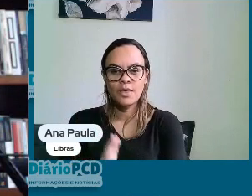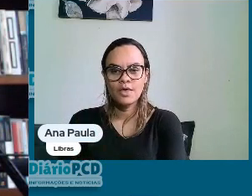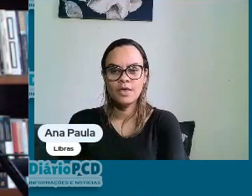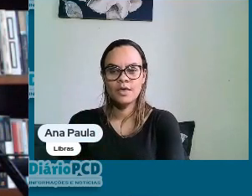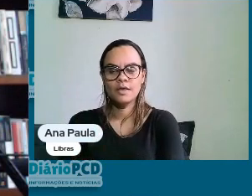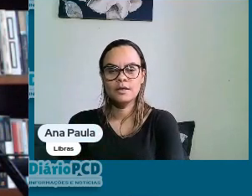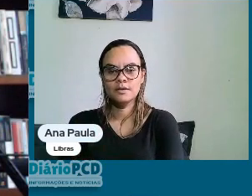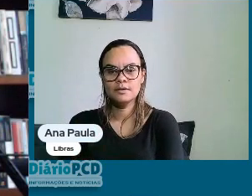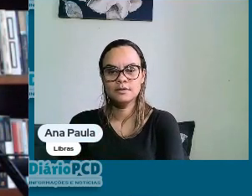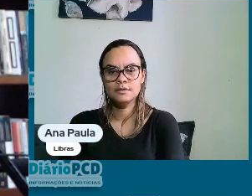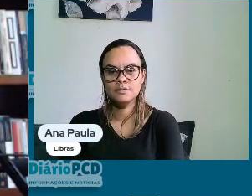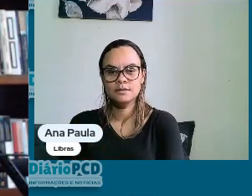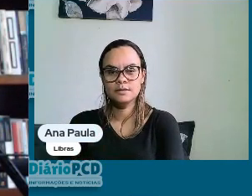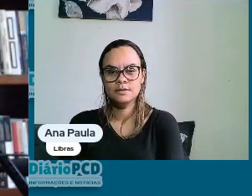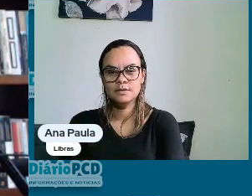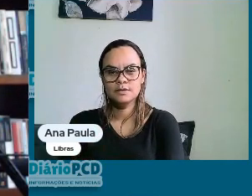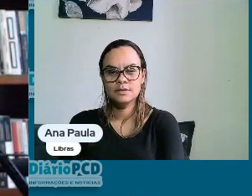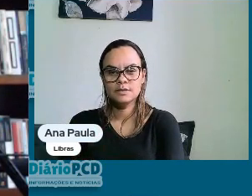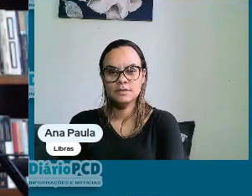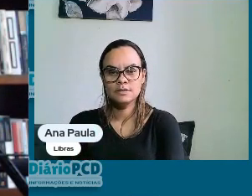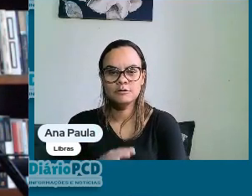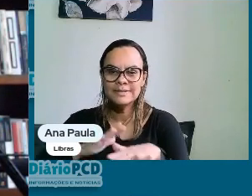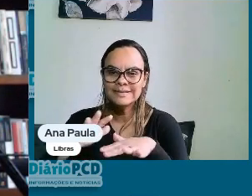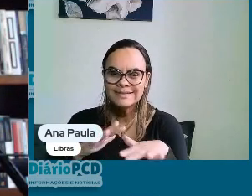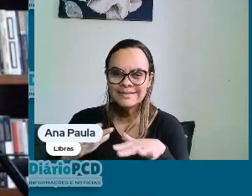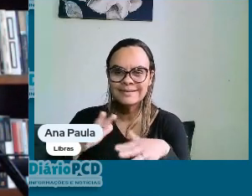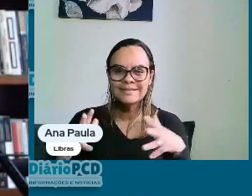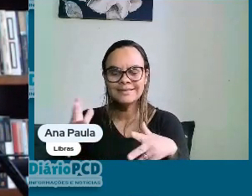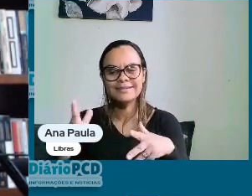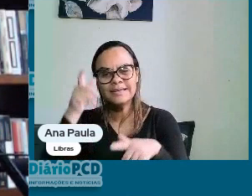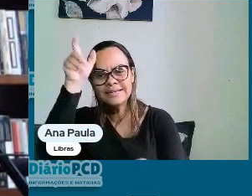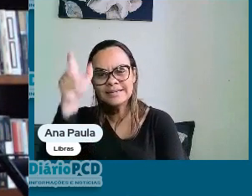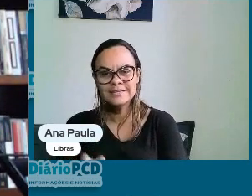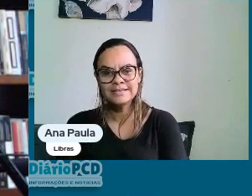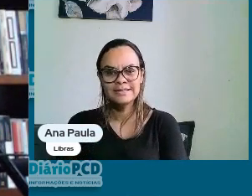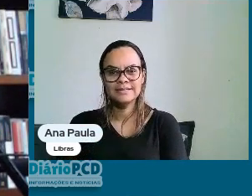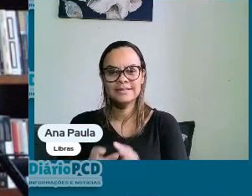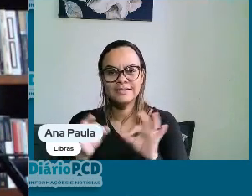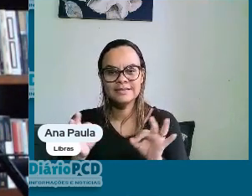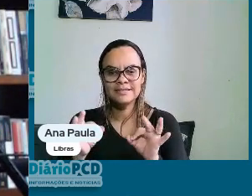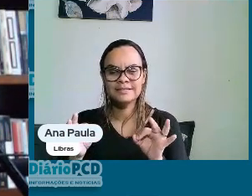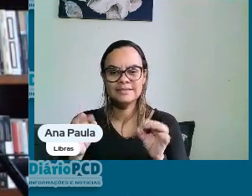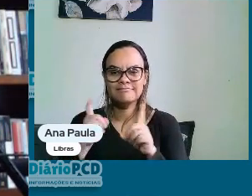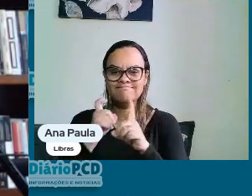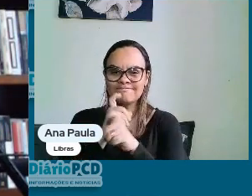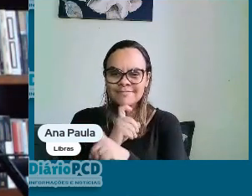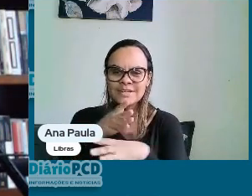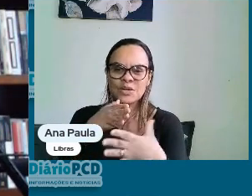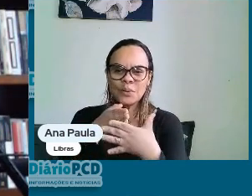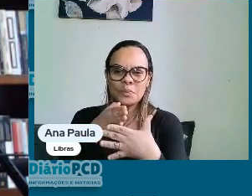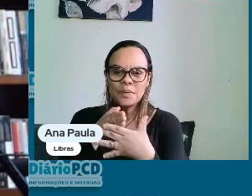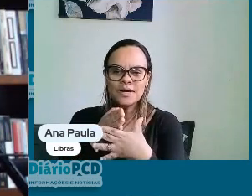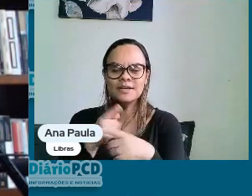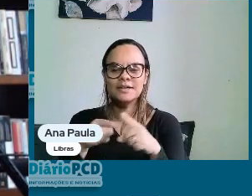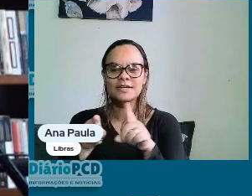de locomoção, de a possibilidade de cidadão com dificuldades de locomoção